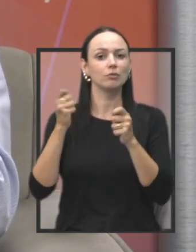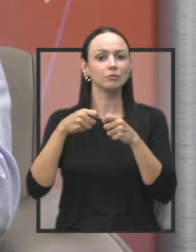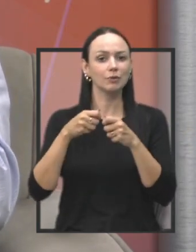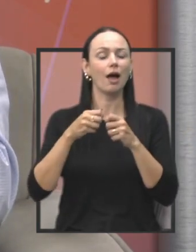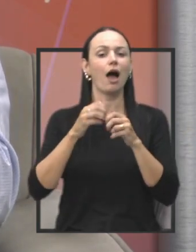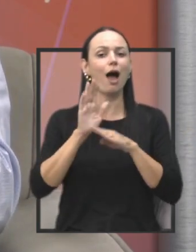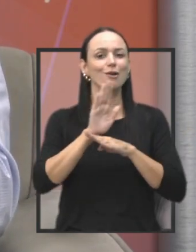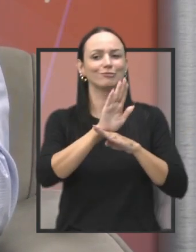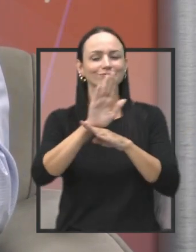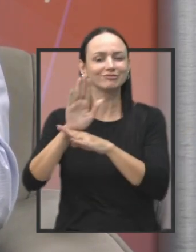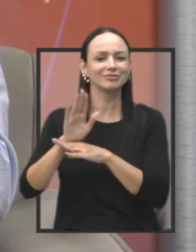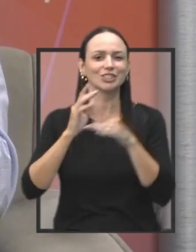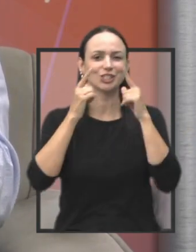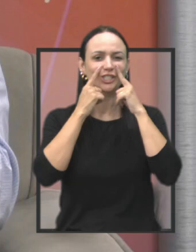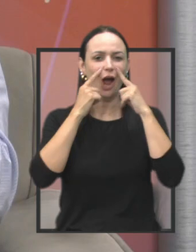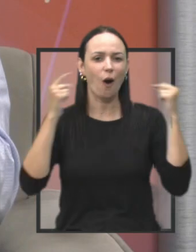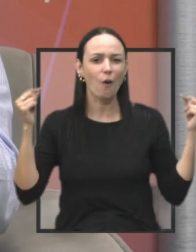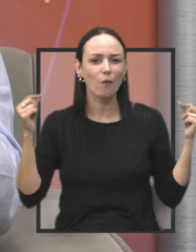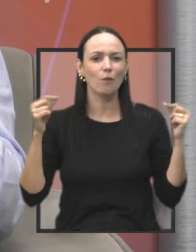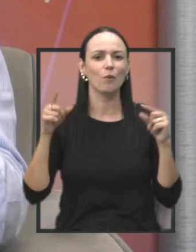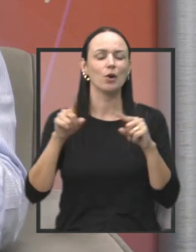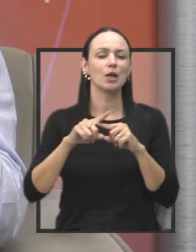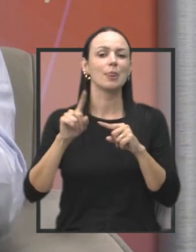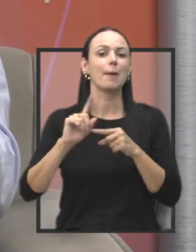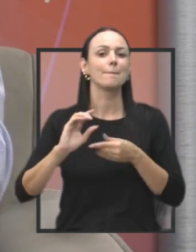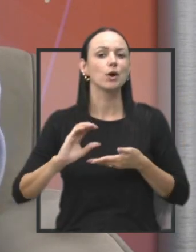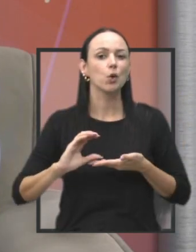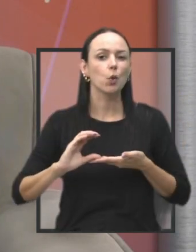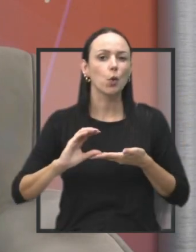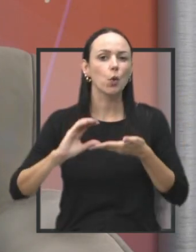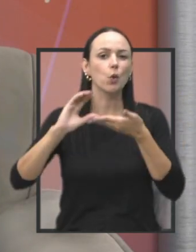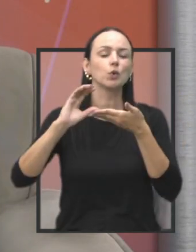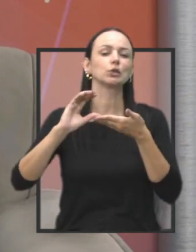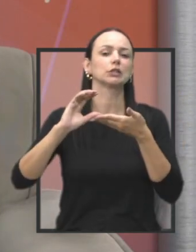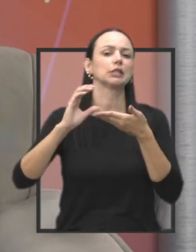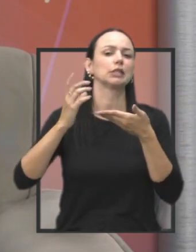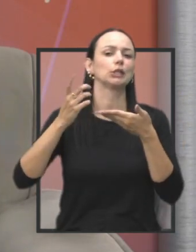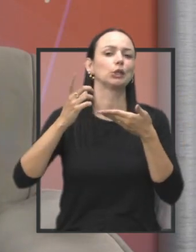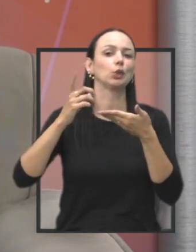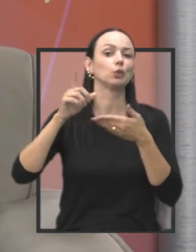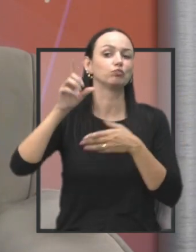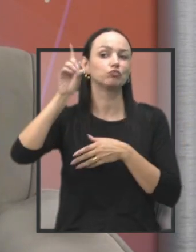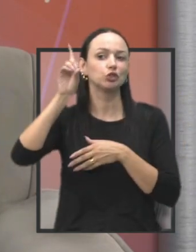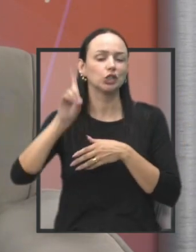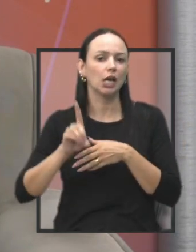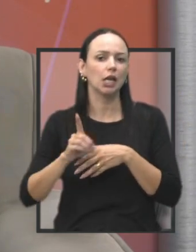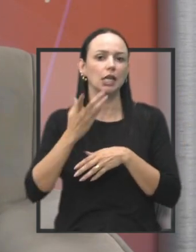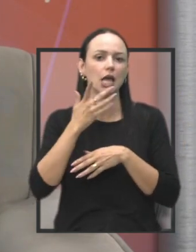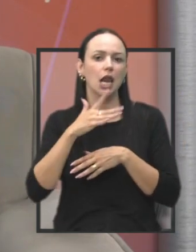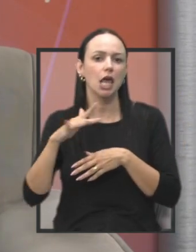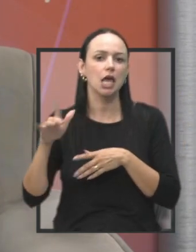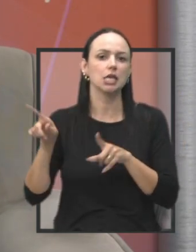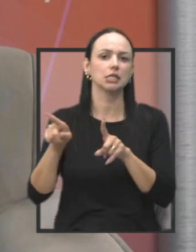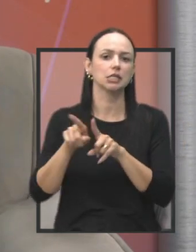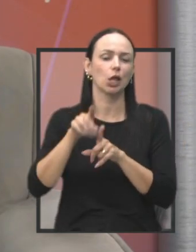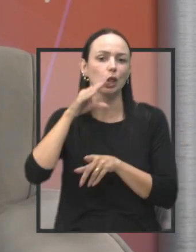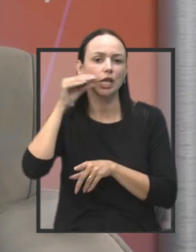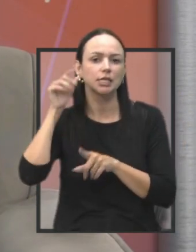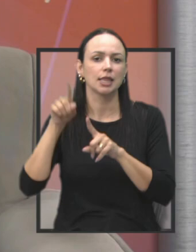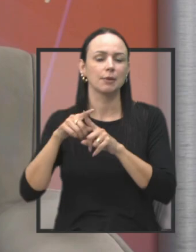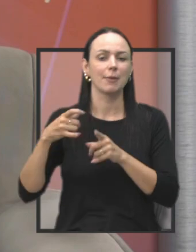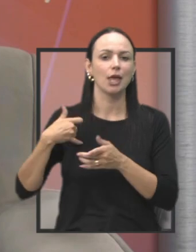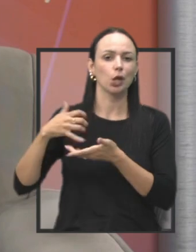de Jaú e para a questão do Conselho Municipal do Direito da Criança e do Adolescente e o Conselho Municipal do Idoso.